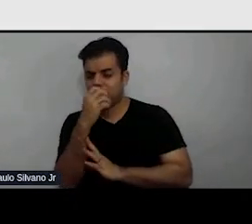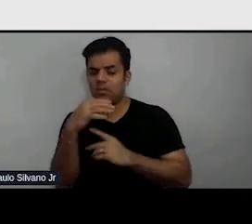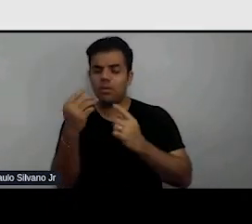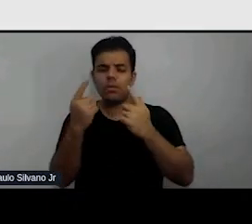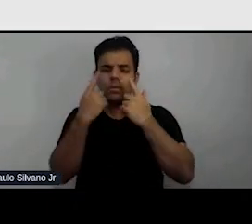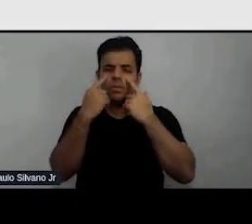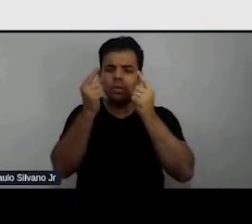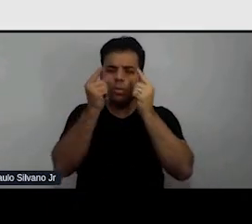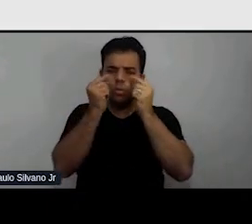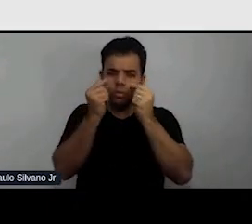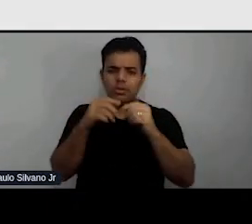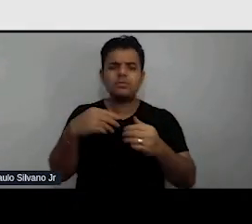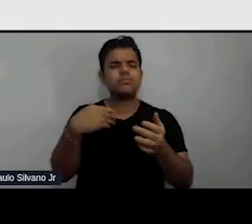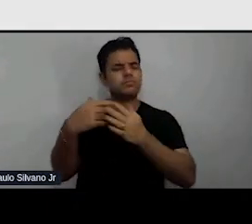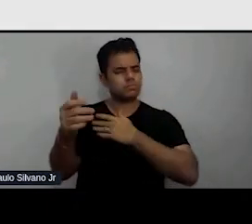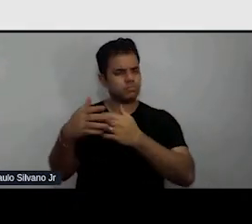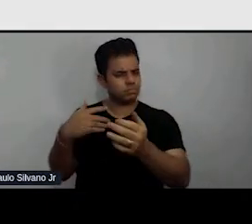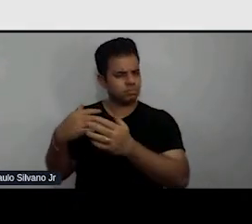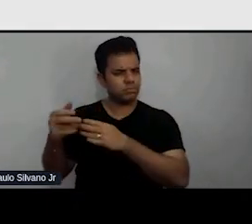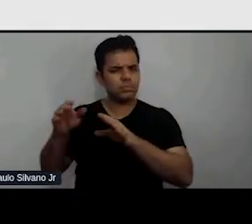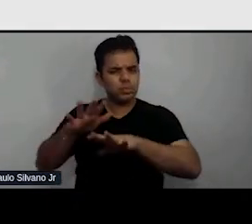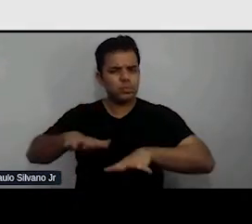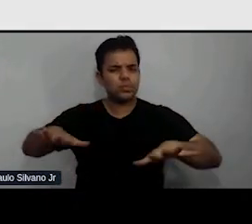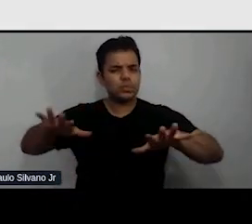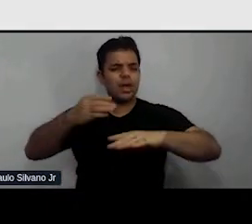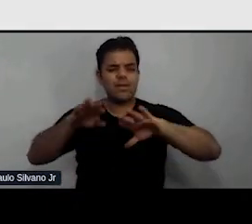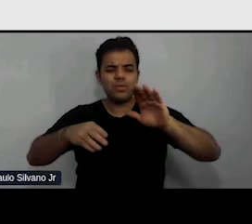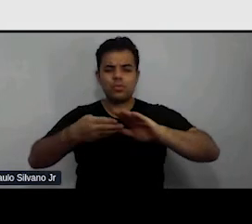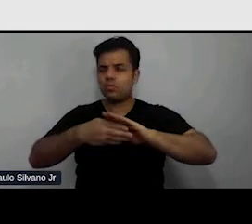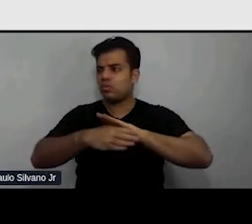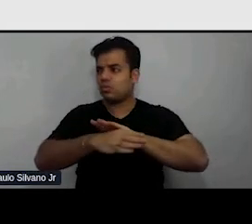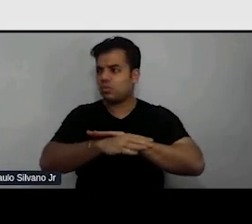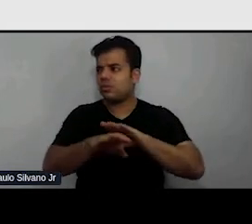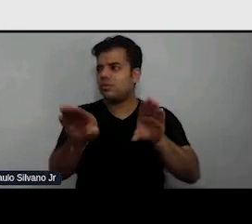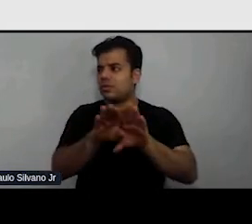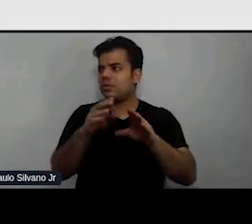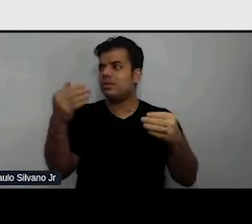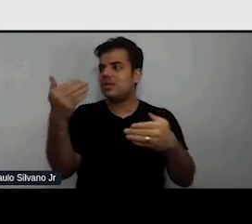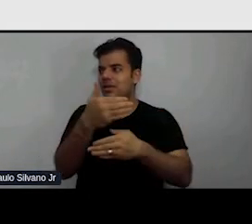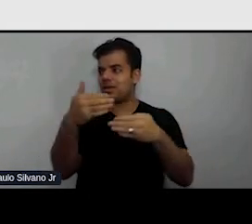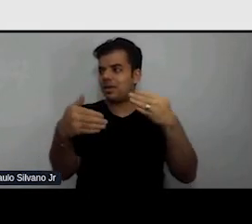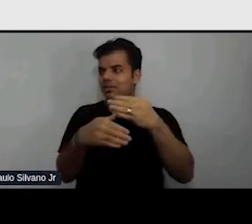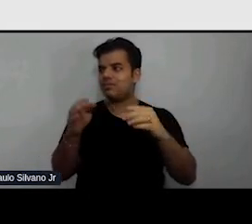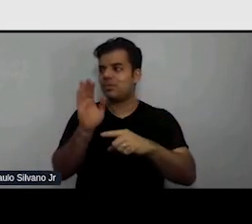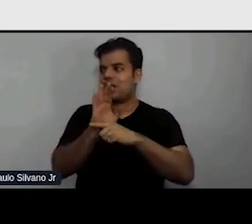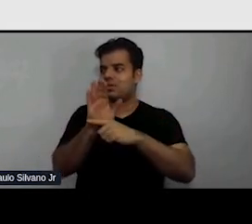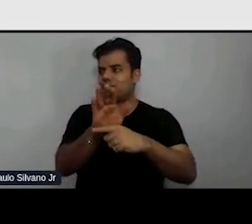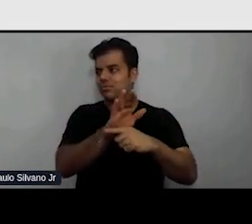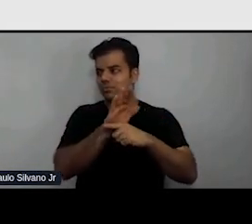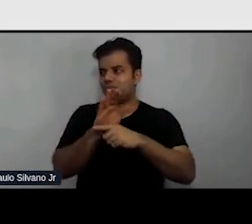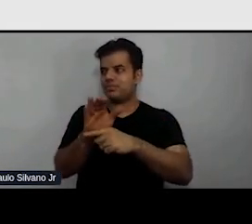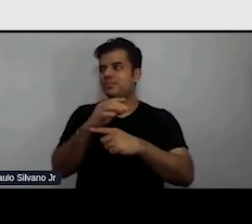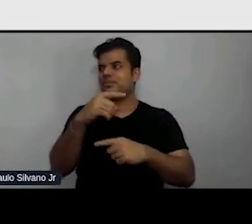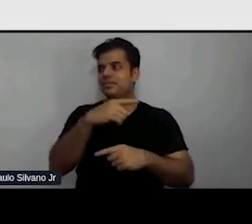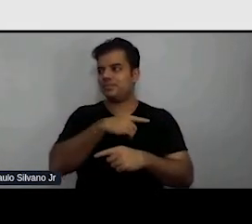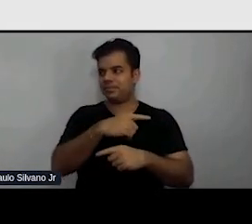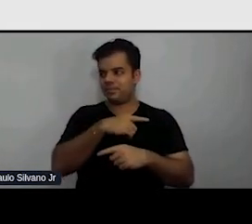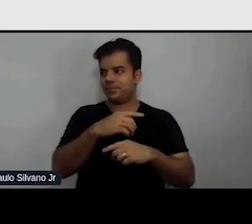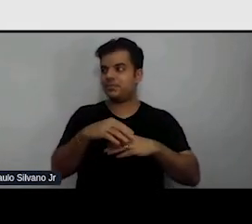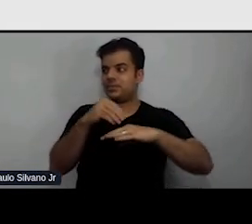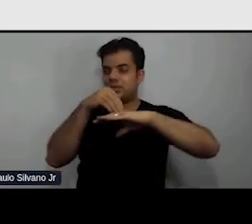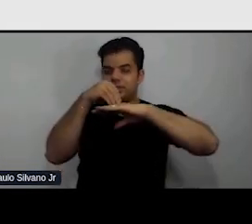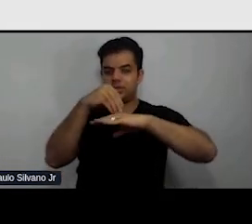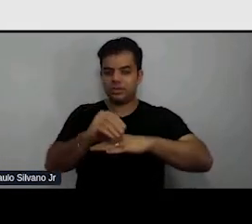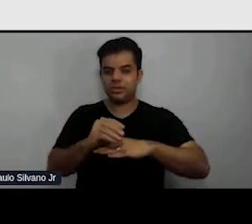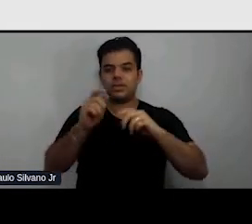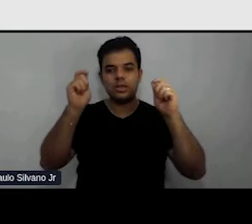e também para todo mundo que não está acostumado a interpretar os gráficos, vai ajudar muito. Então, existe uma dica que você